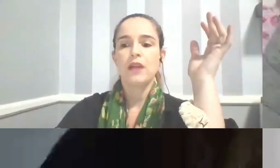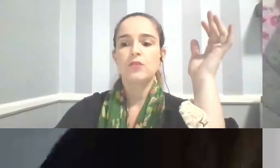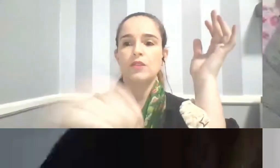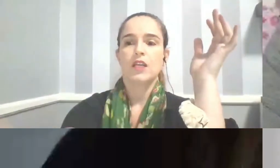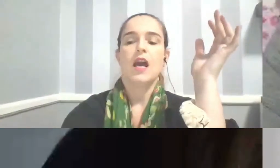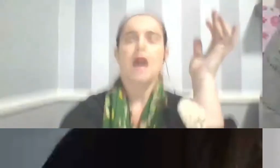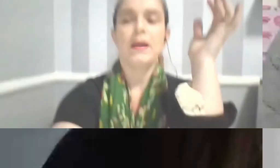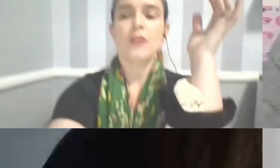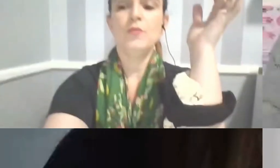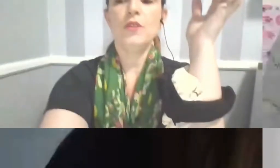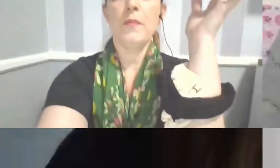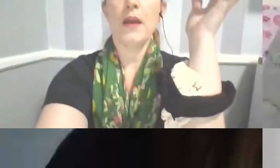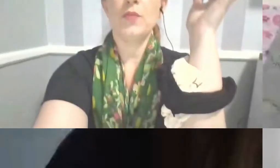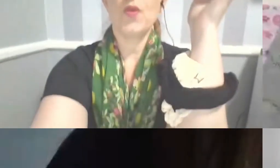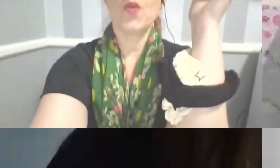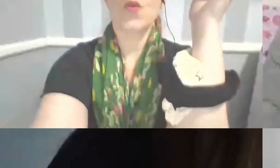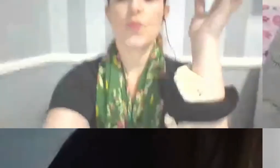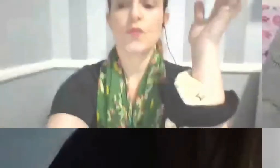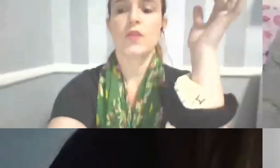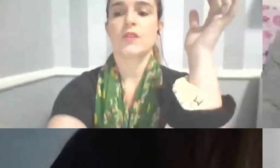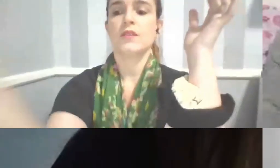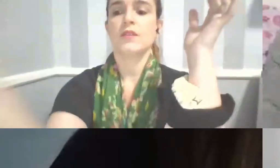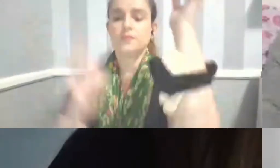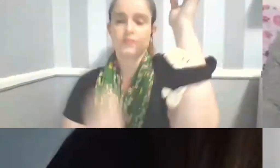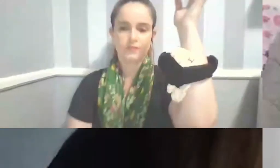Muito. Aperto muito ou aperto pouco?